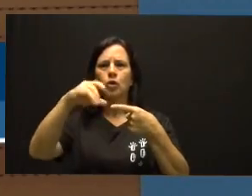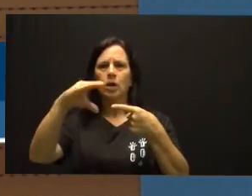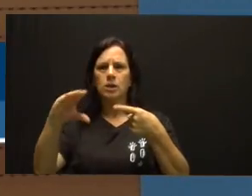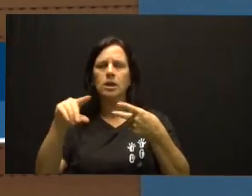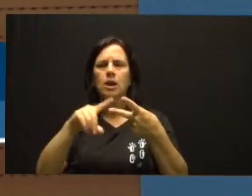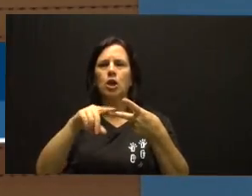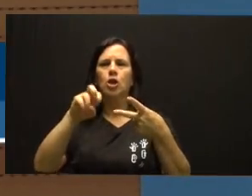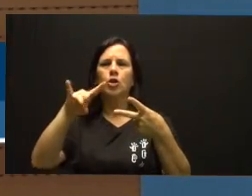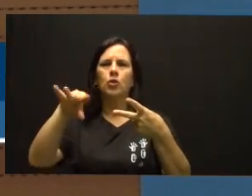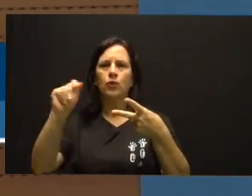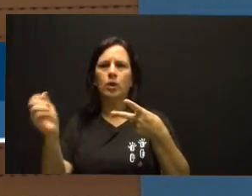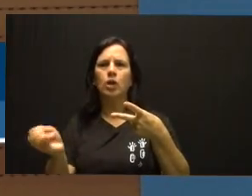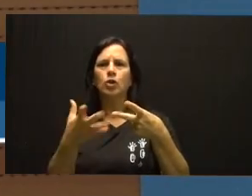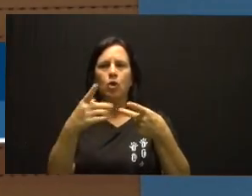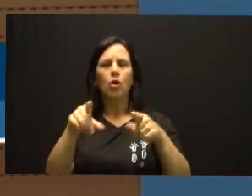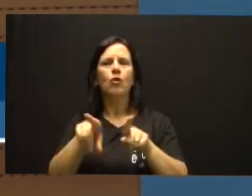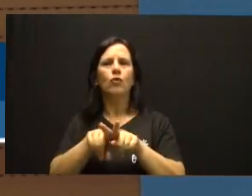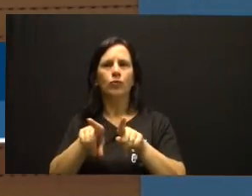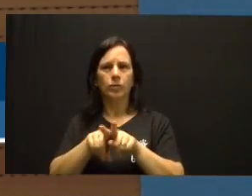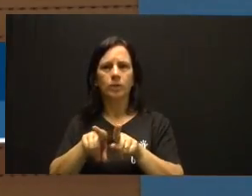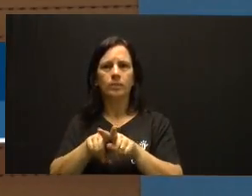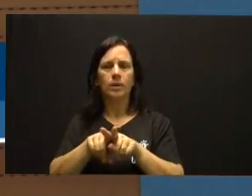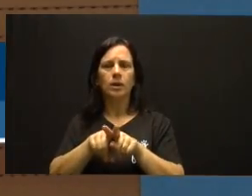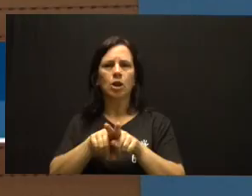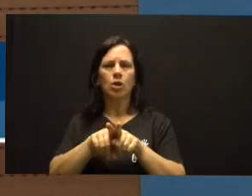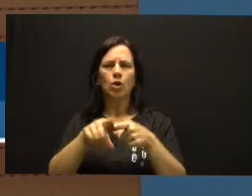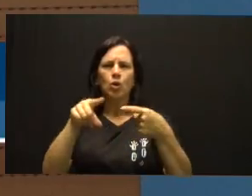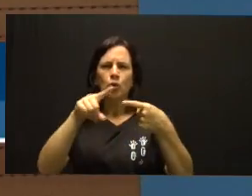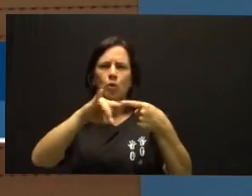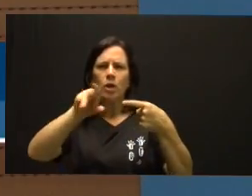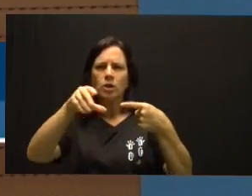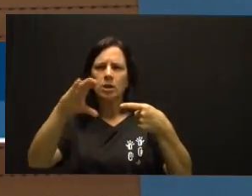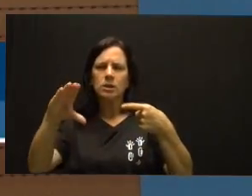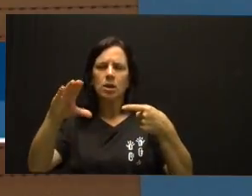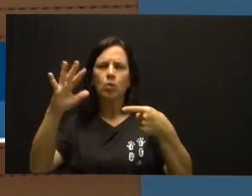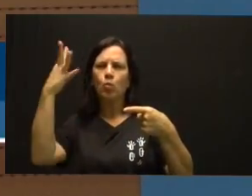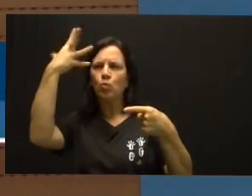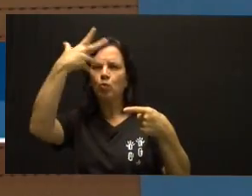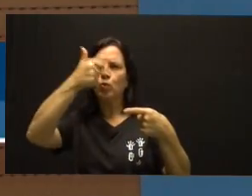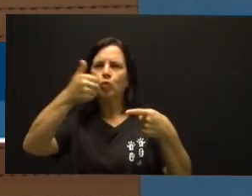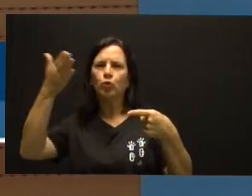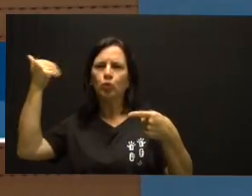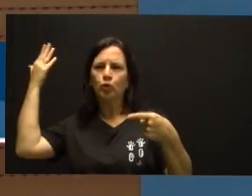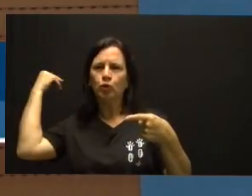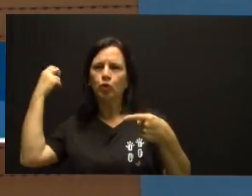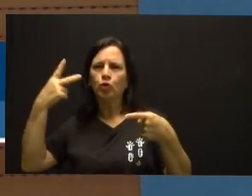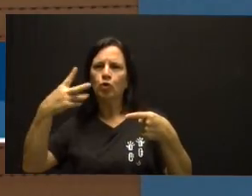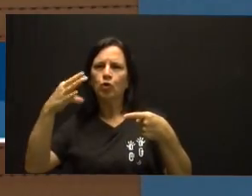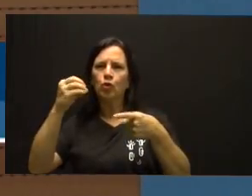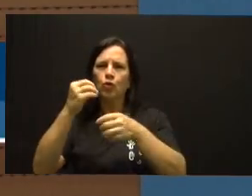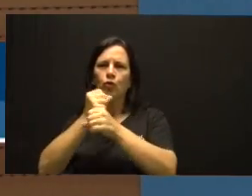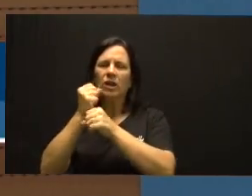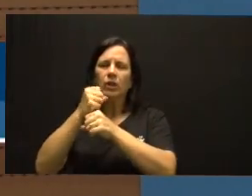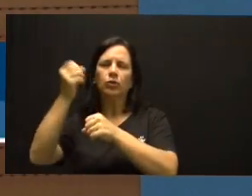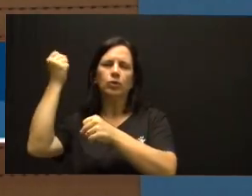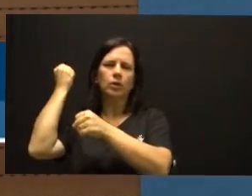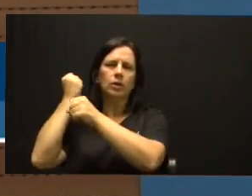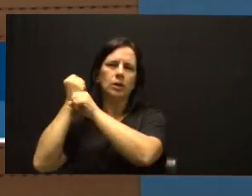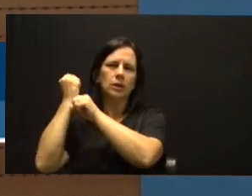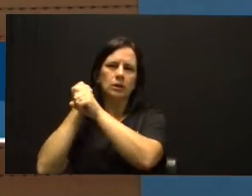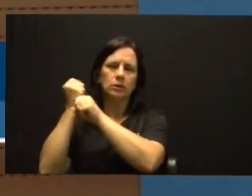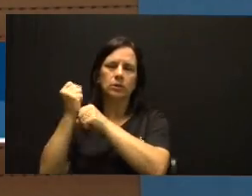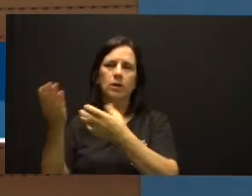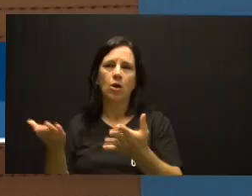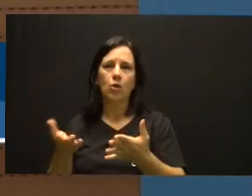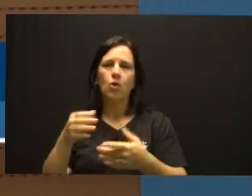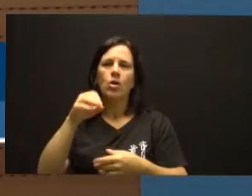Nova, tivemos o Casqueiro muito bonito, por sinal, lá atrás, de 20 anos atrás, se eu não me engano, mas hoje está deteriorado. Fizeram agora